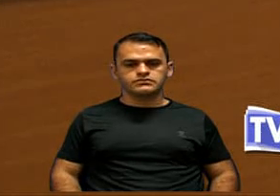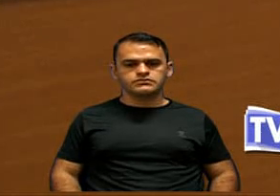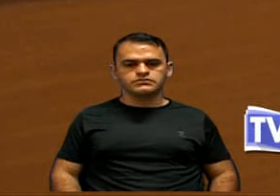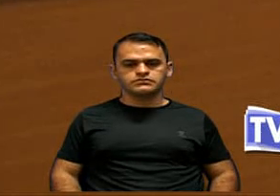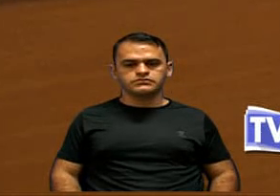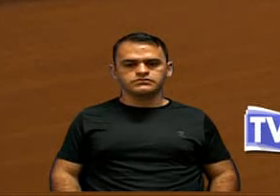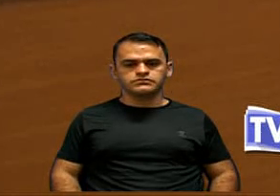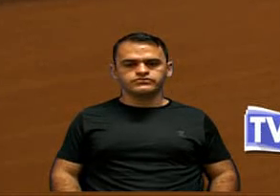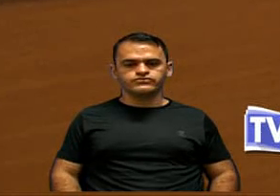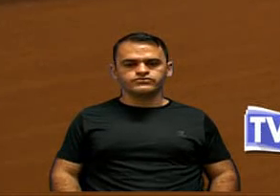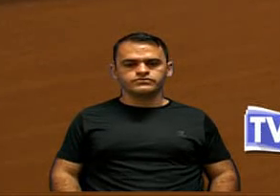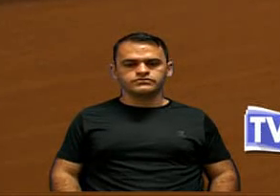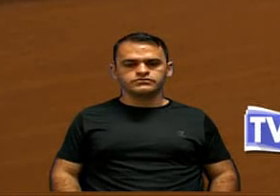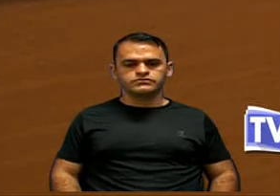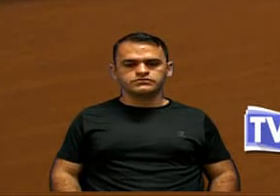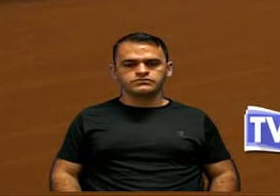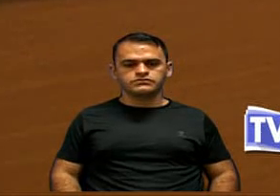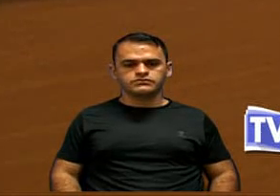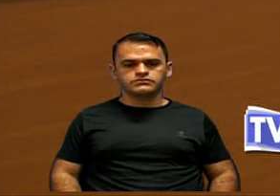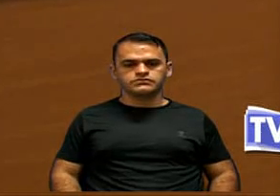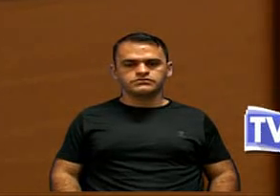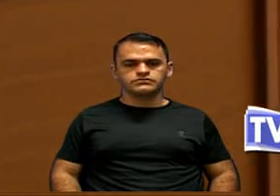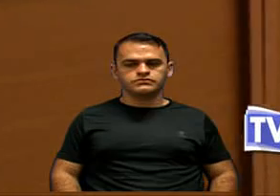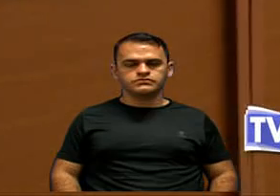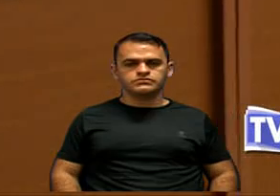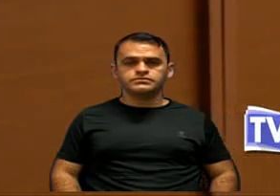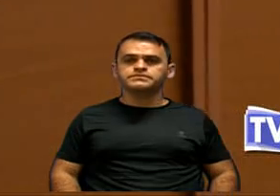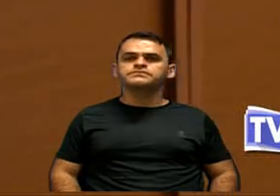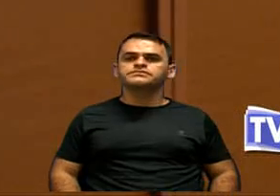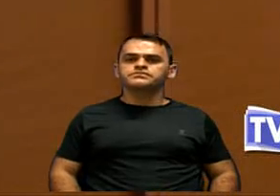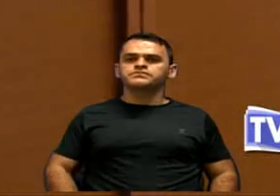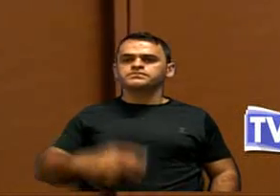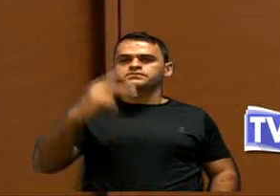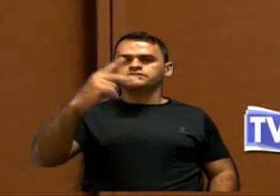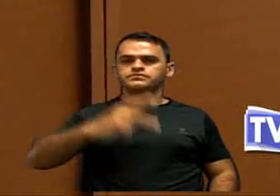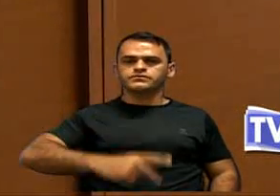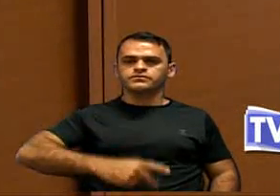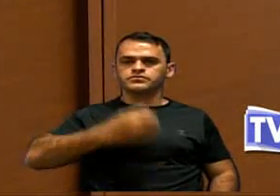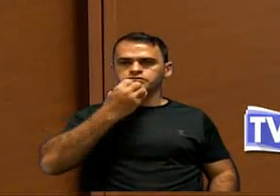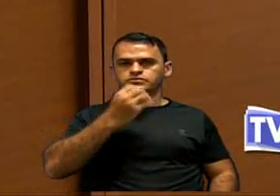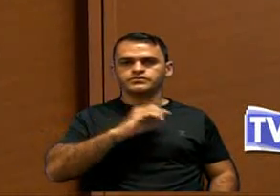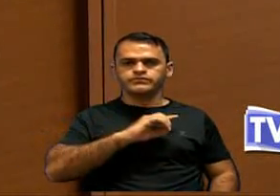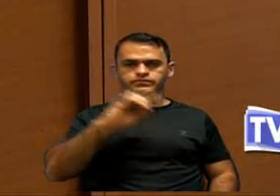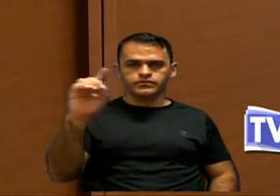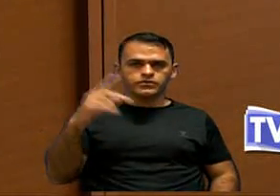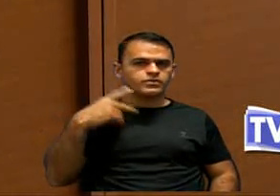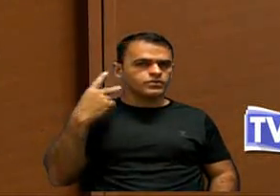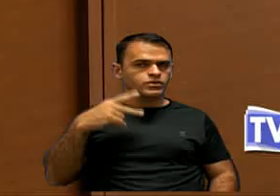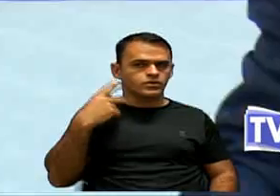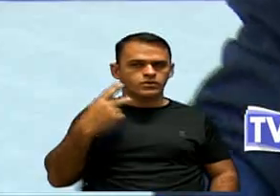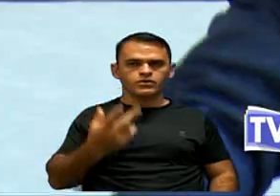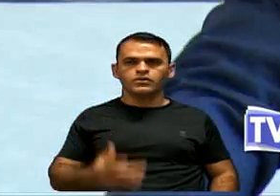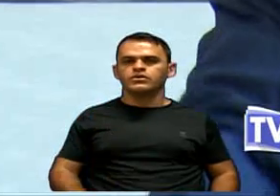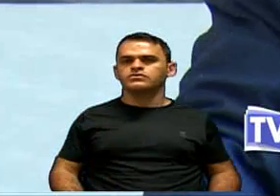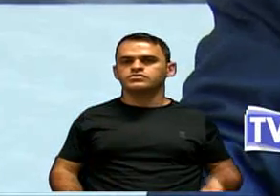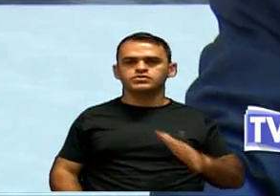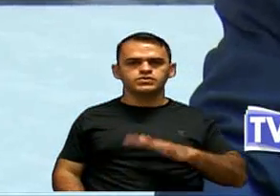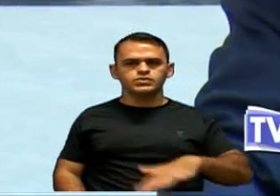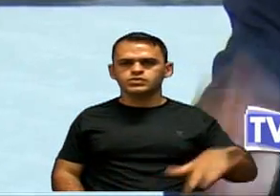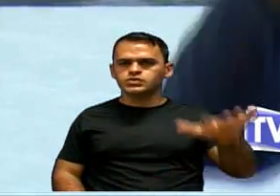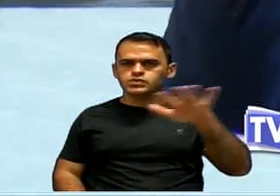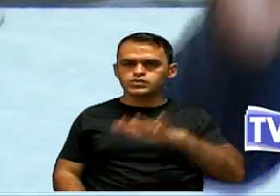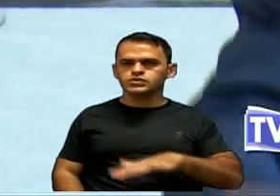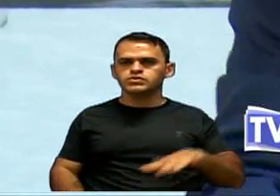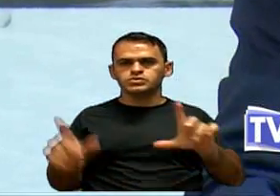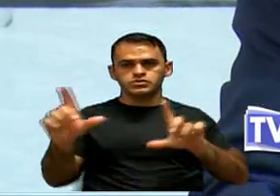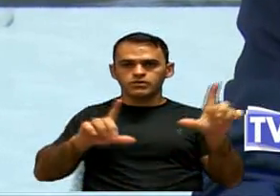Ô, Martínez, fale com o Rodrigo aí. Senhor presidente, muito bom dia, senhores vereadores, vereadoras e todos aqueles que